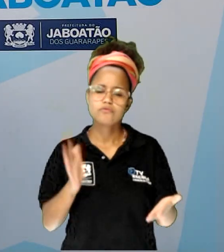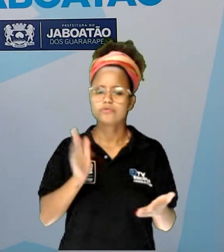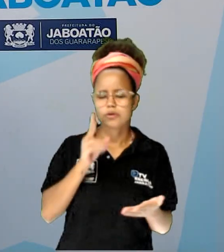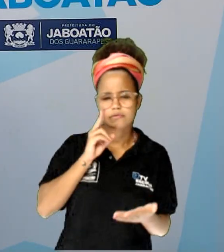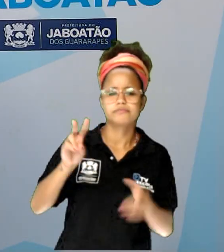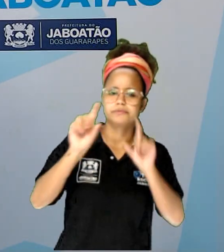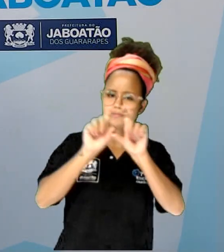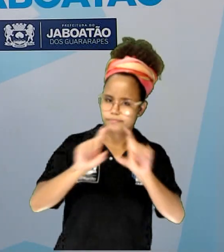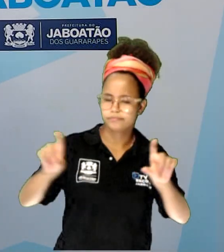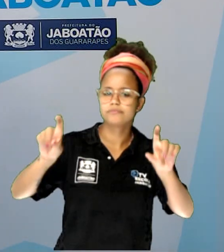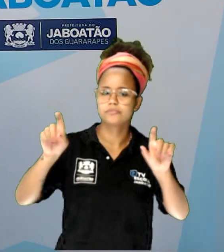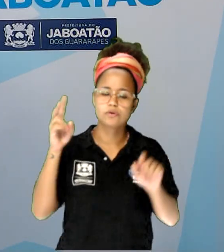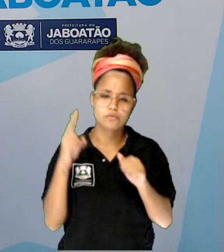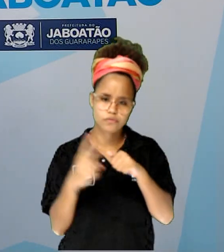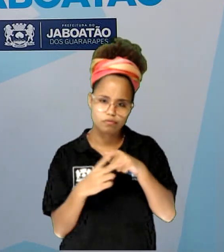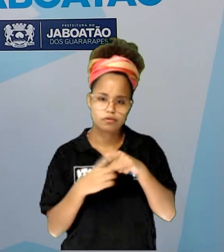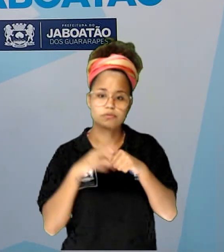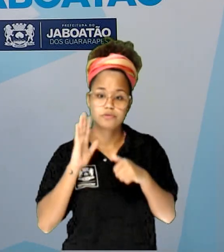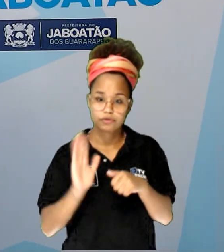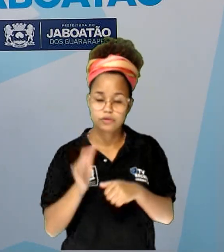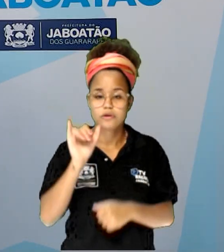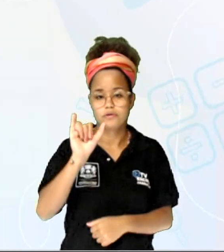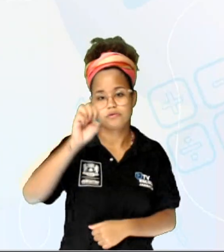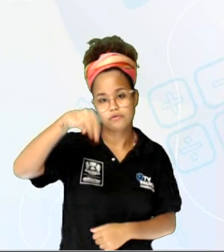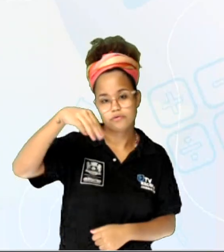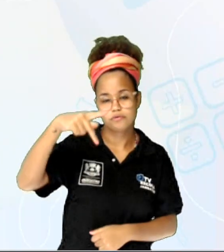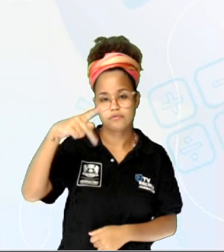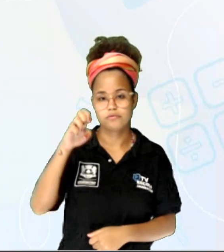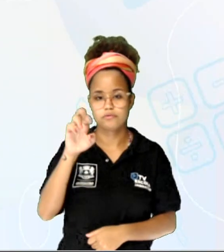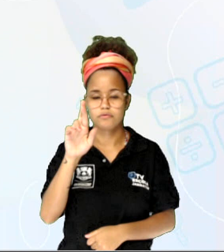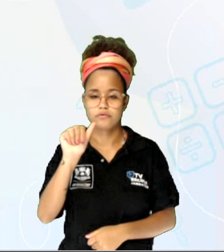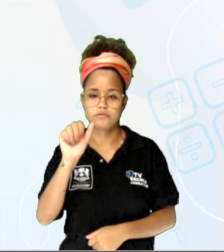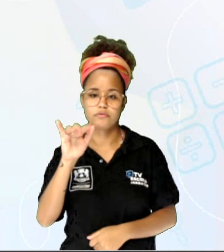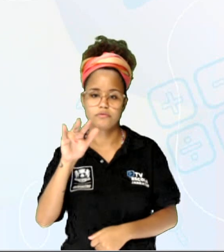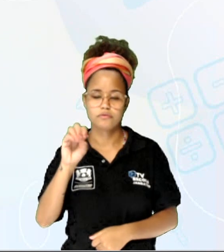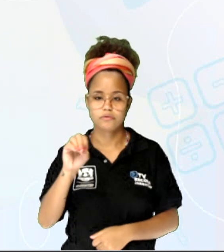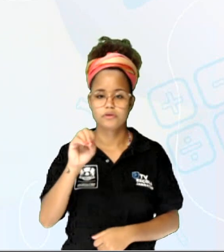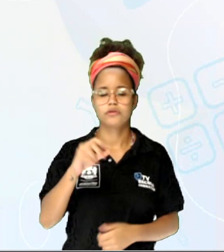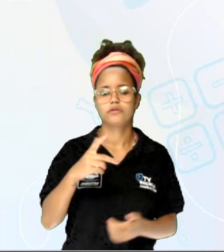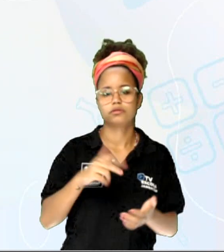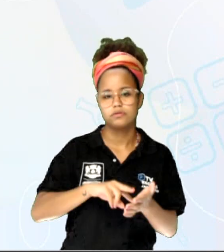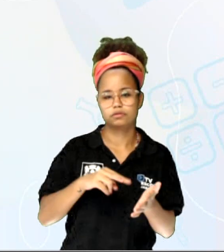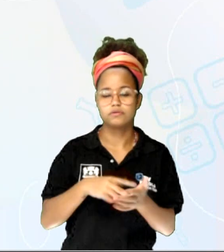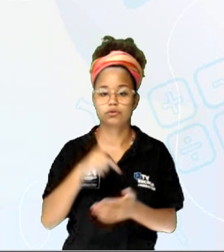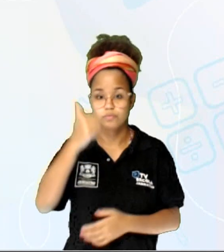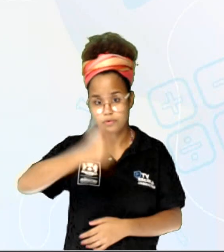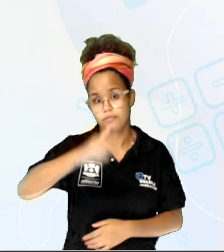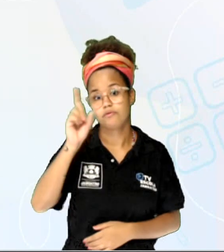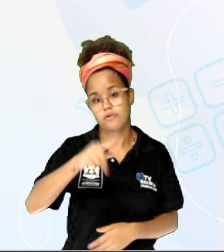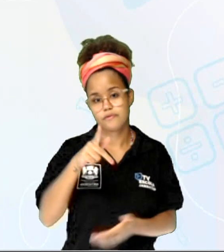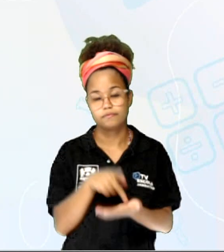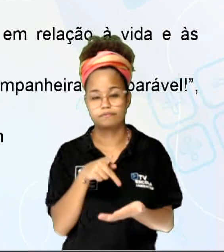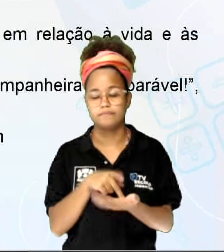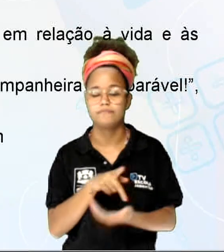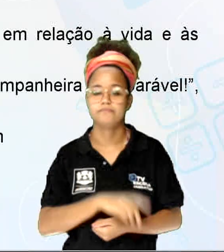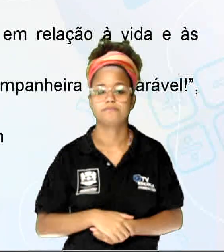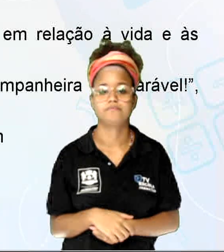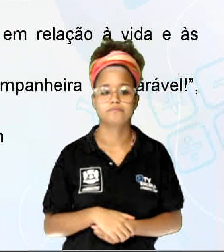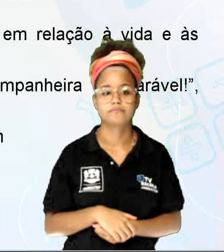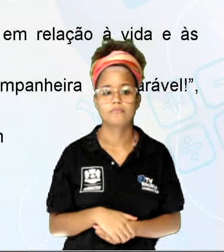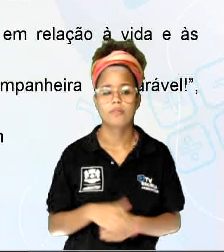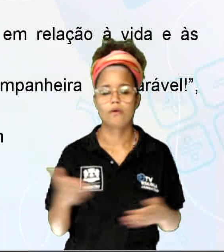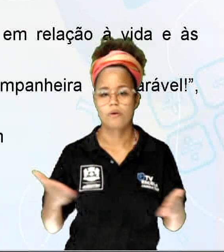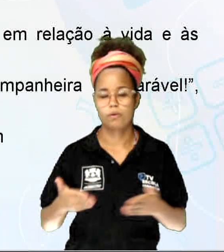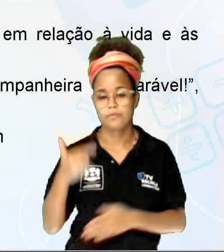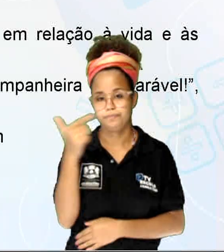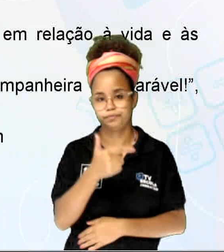vê o verbo no imperativo já de cara, confirmando que esse item 1 ele é verdadeiro. Ok? Vamos avaliar aí o